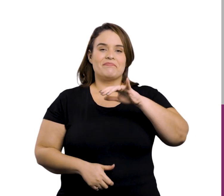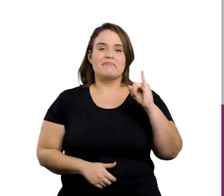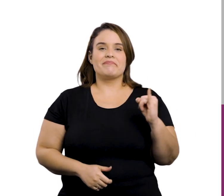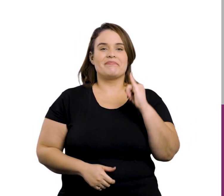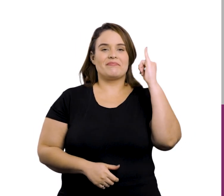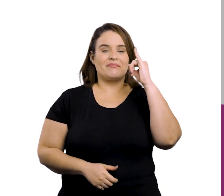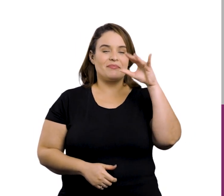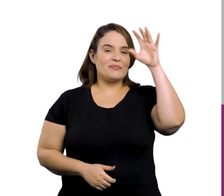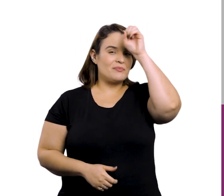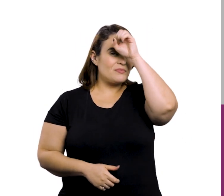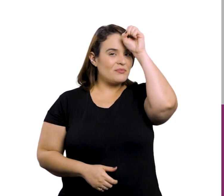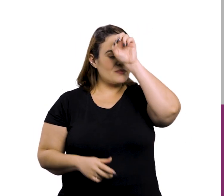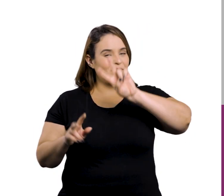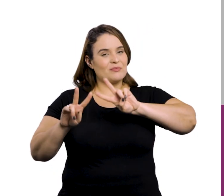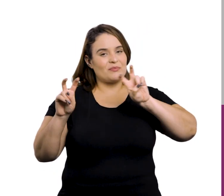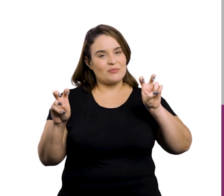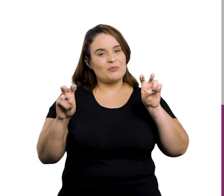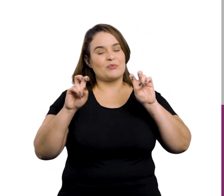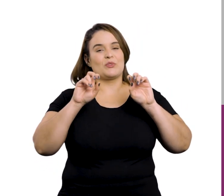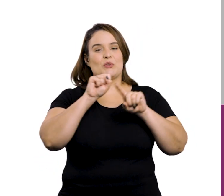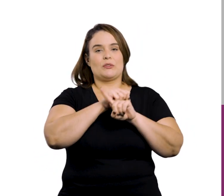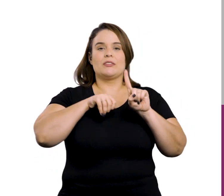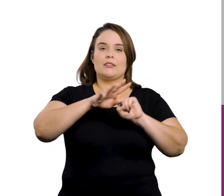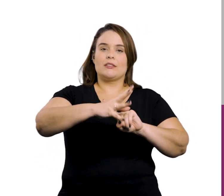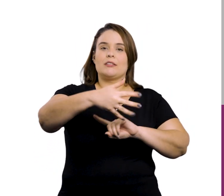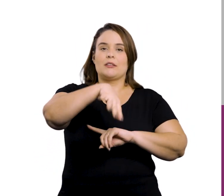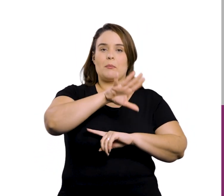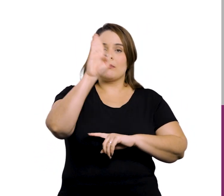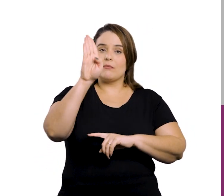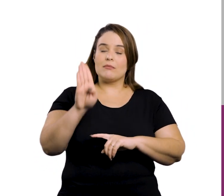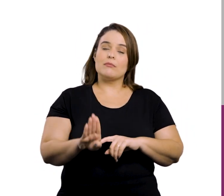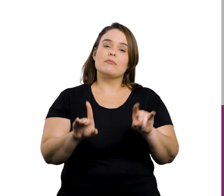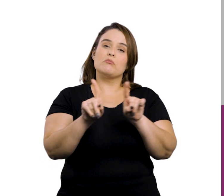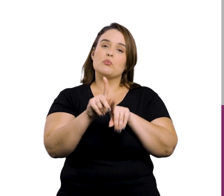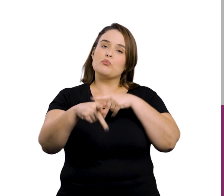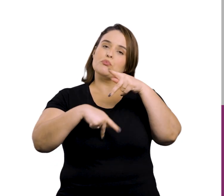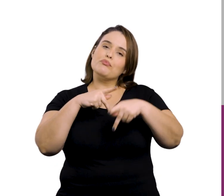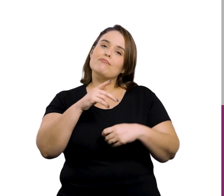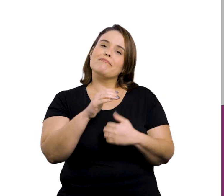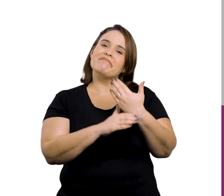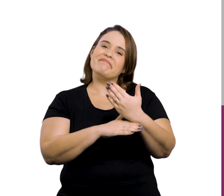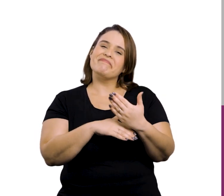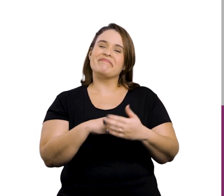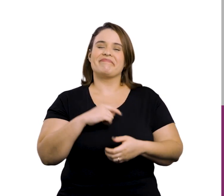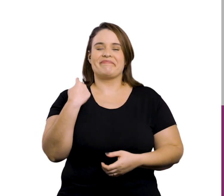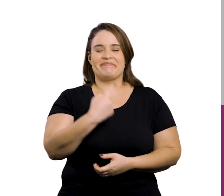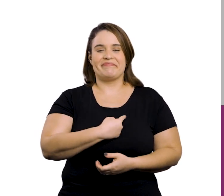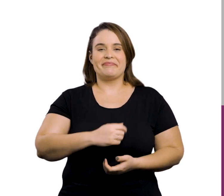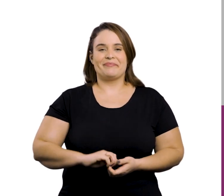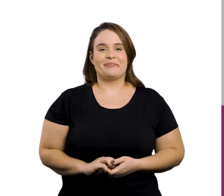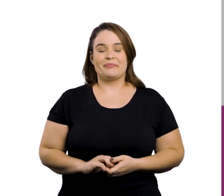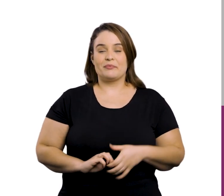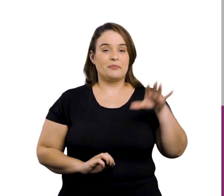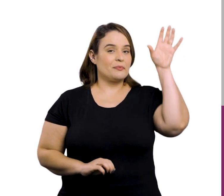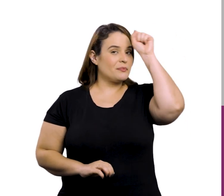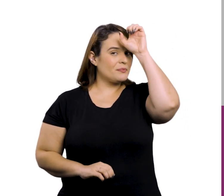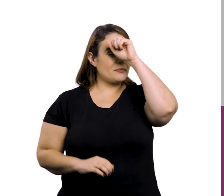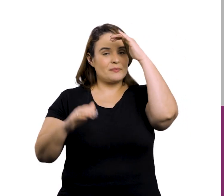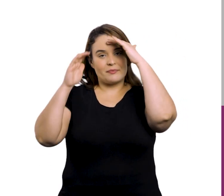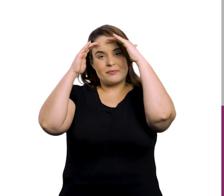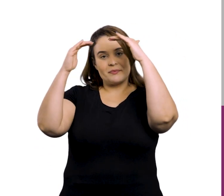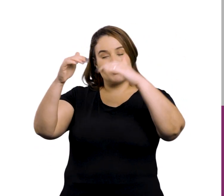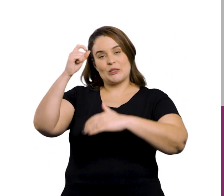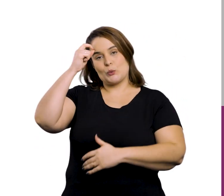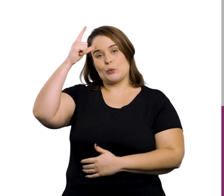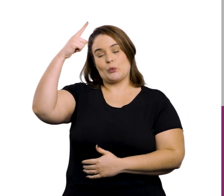muito importante de aprendizagem sobre a sociedade brasileira e os povos que formam a nossa população, de aprender e